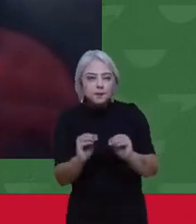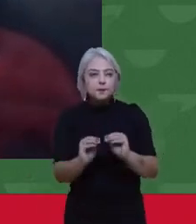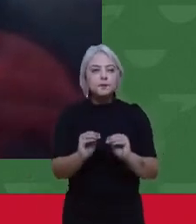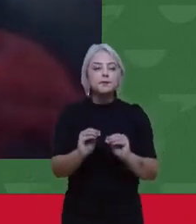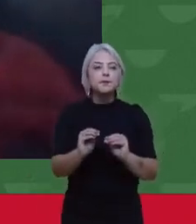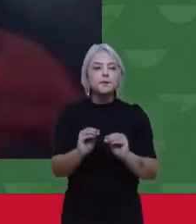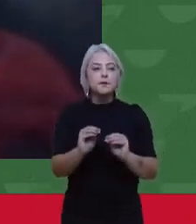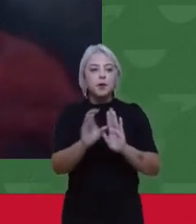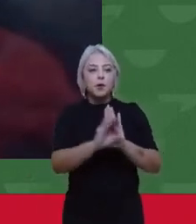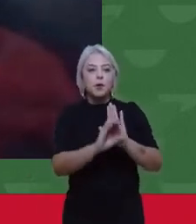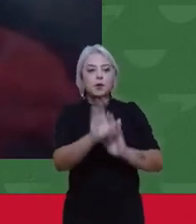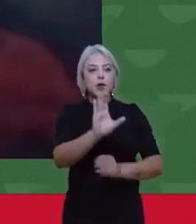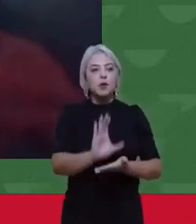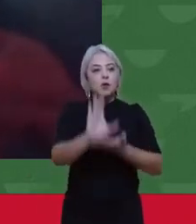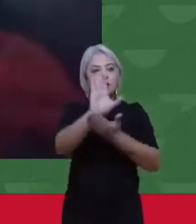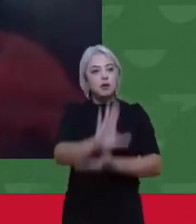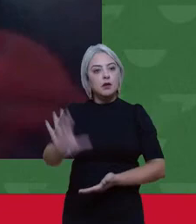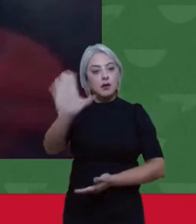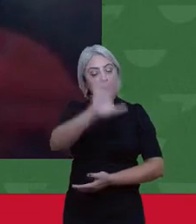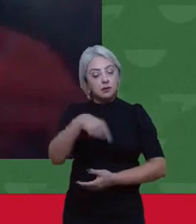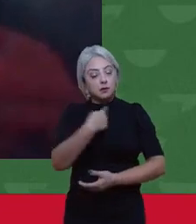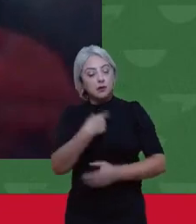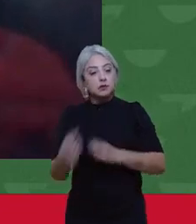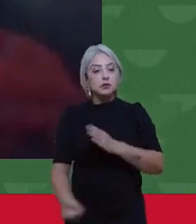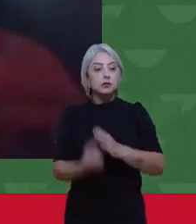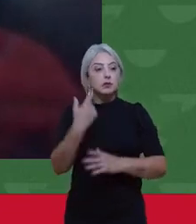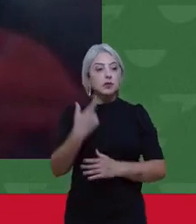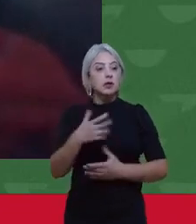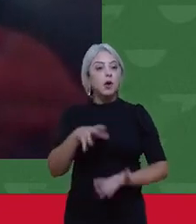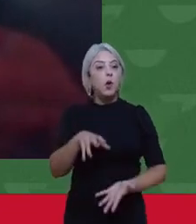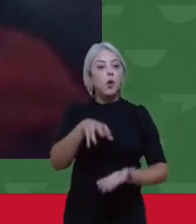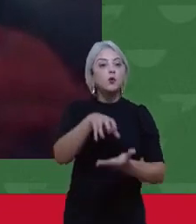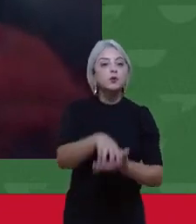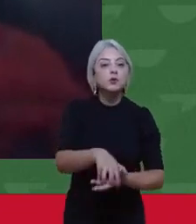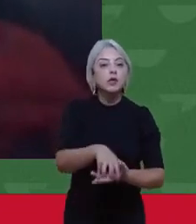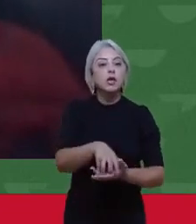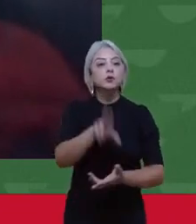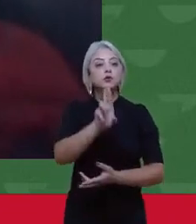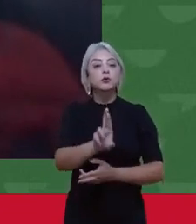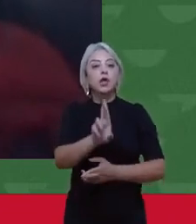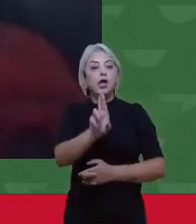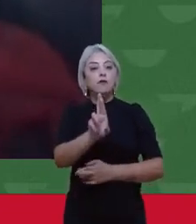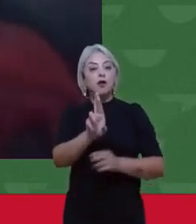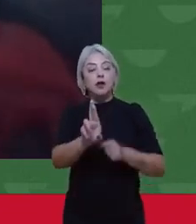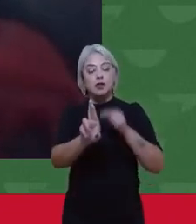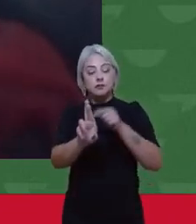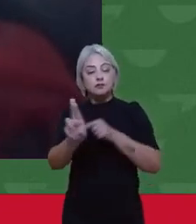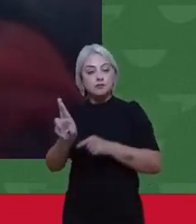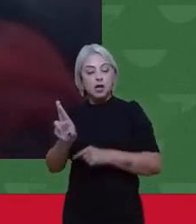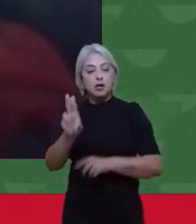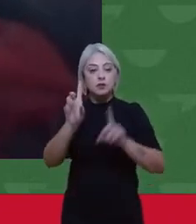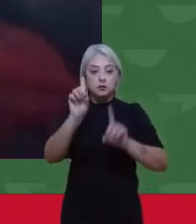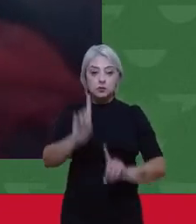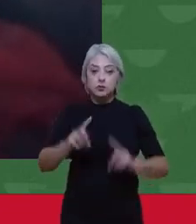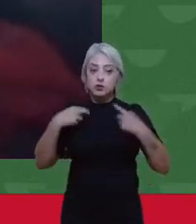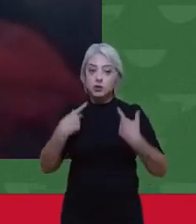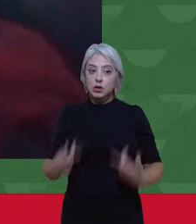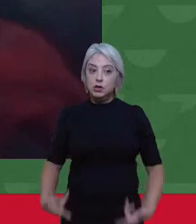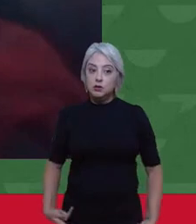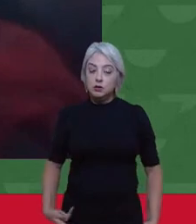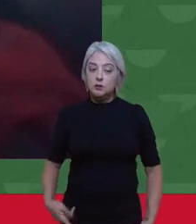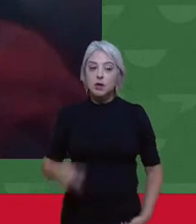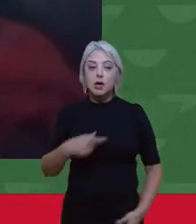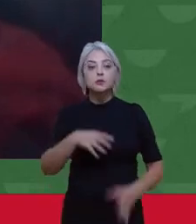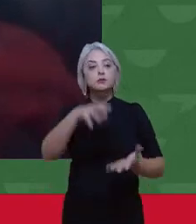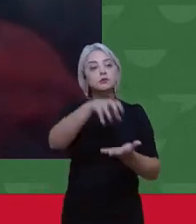o Conselho Nacional, nós criamos os centros de referência de direitos humanos e os centros